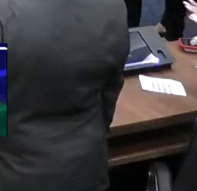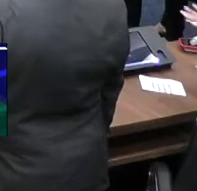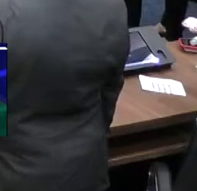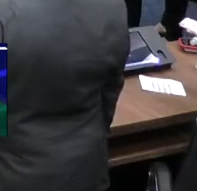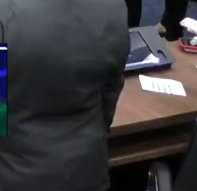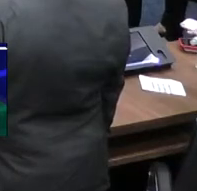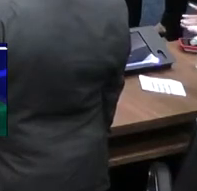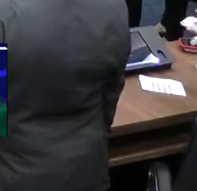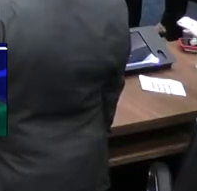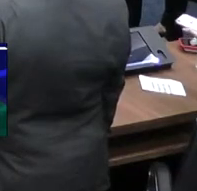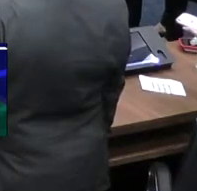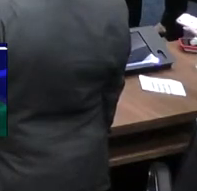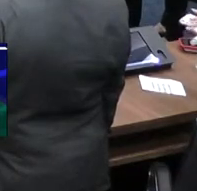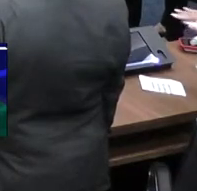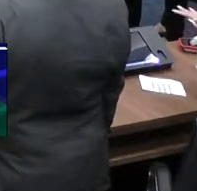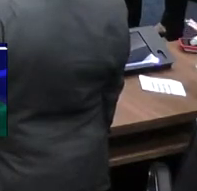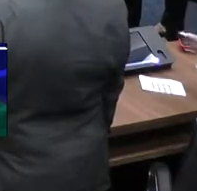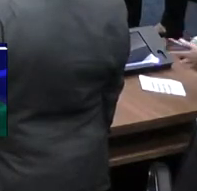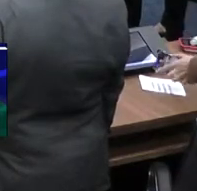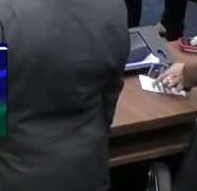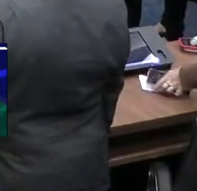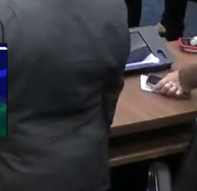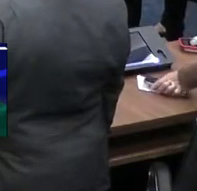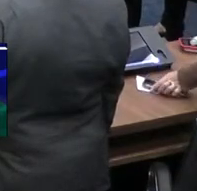Ouviram do Ipiranga as margens